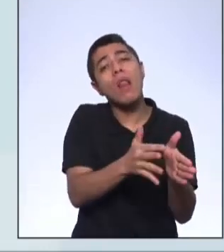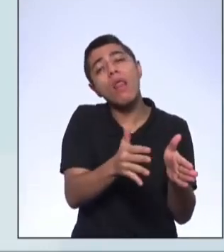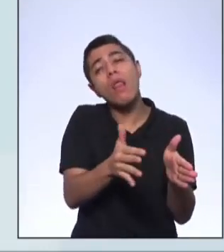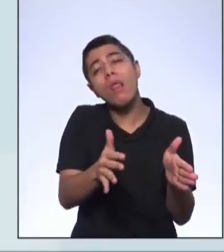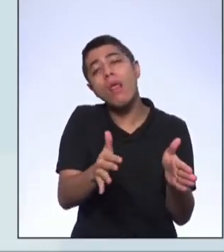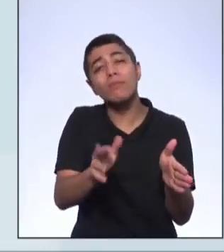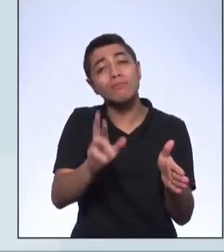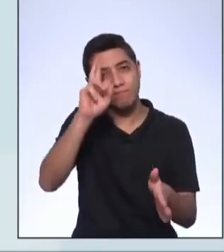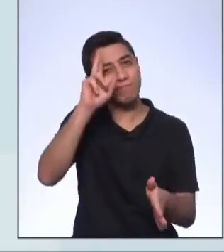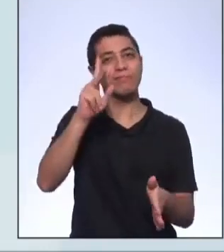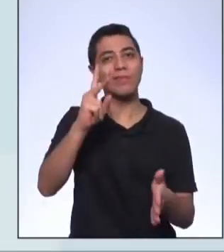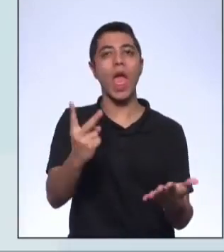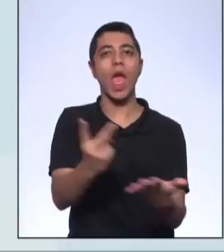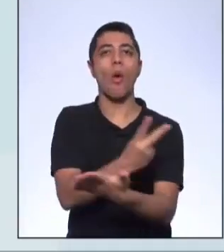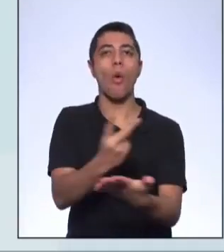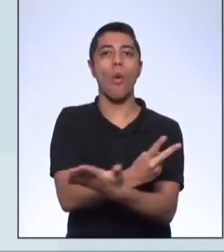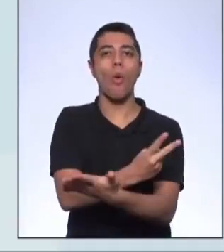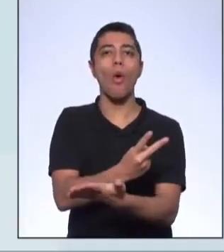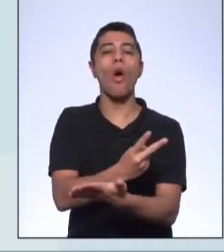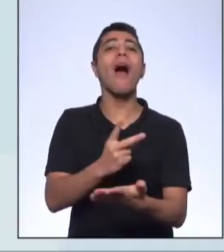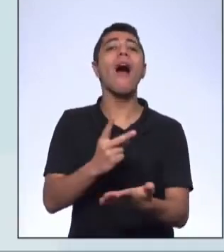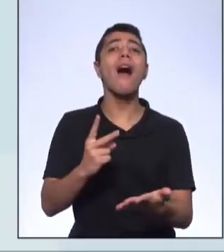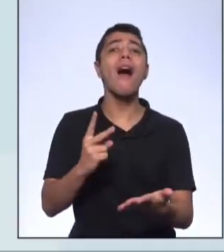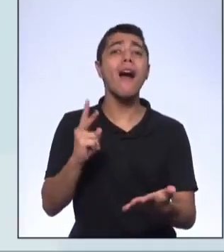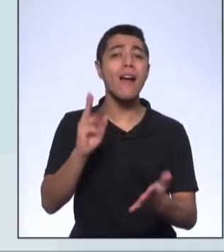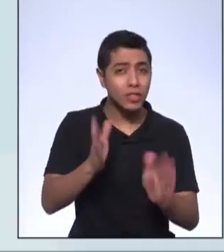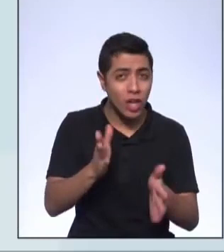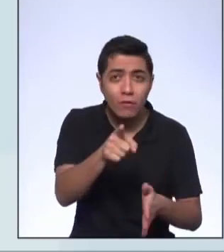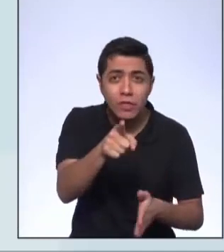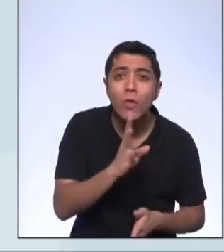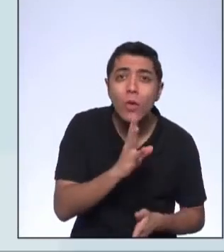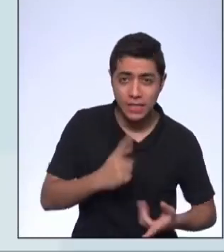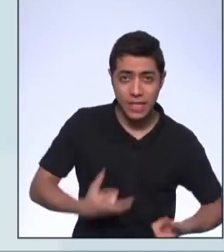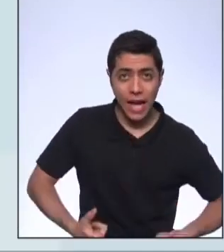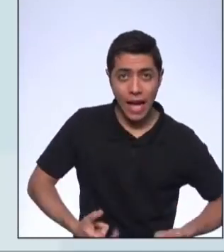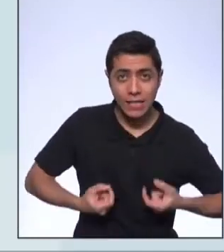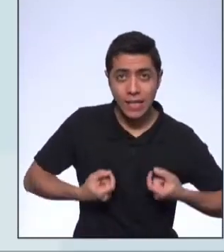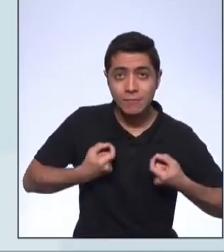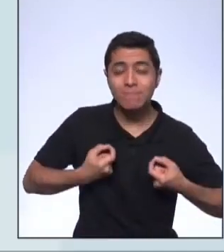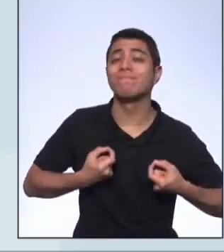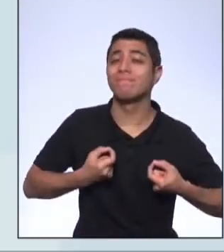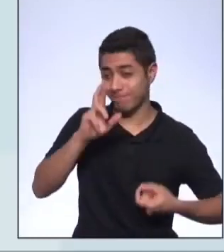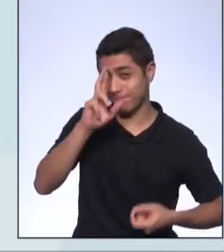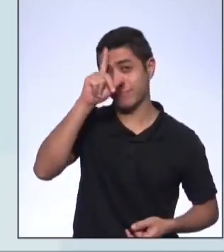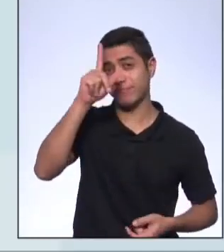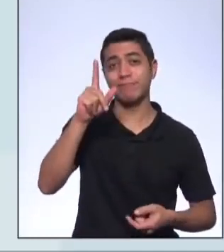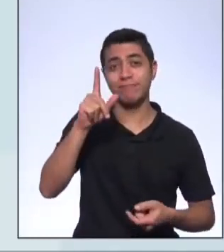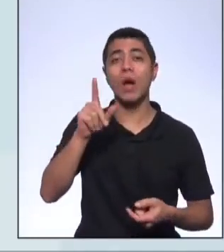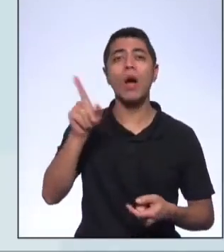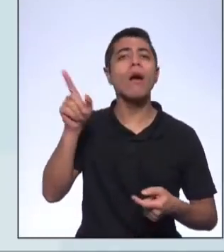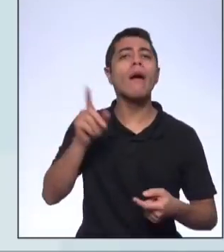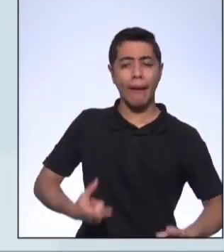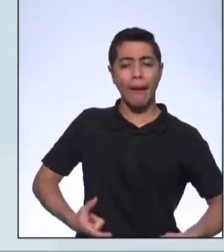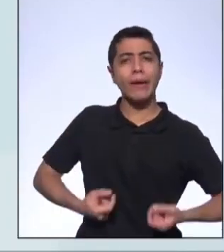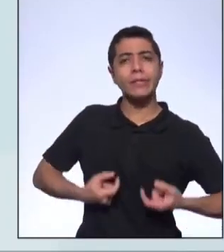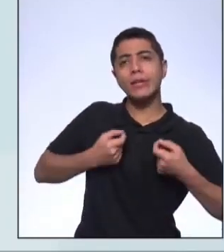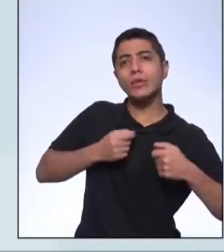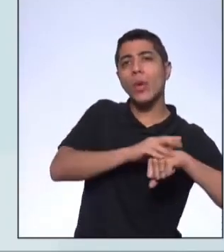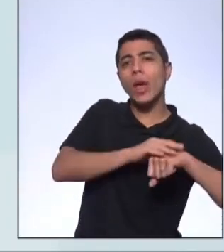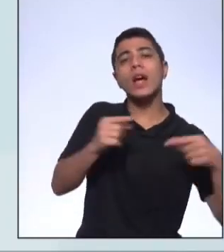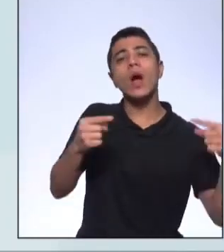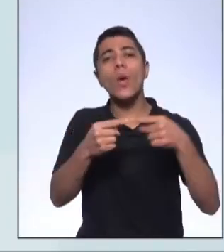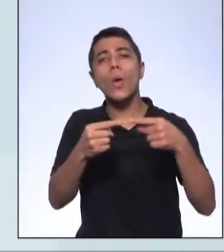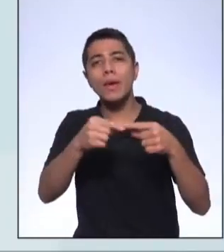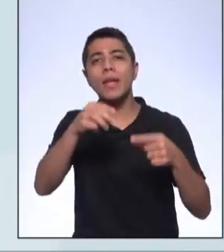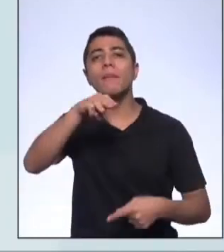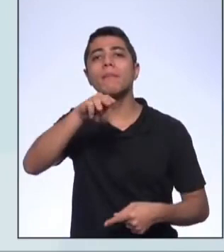relação entre câncer e o processo mitótico? 2 minutinhos para vocês pensarem aí. ok? Qual a relação entre o câncer e o